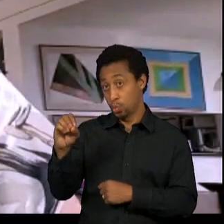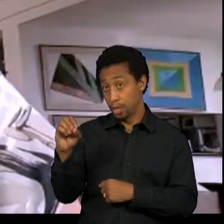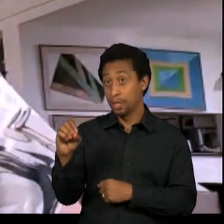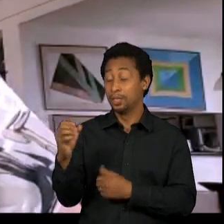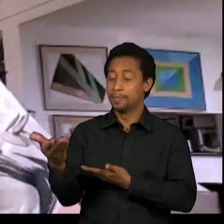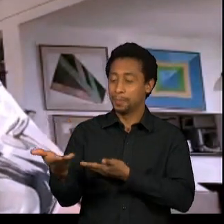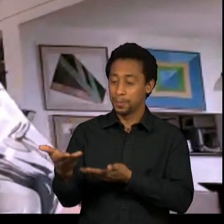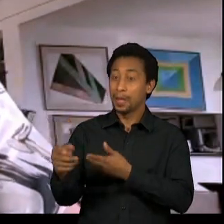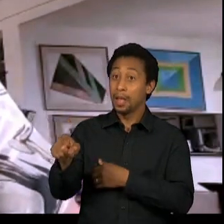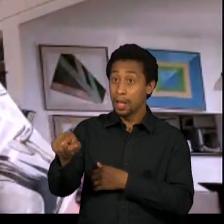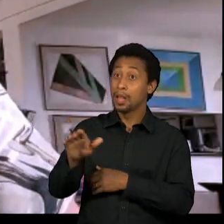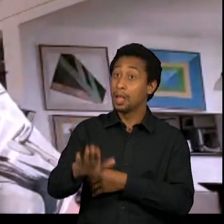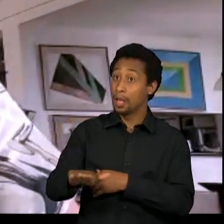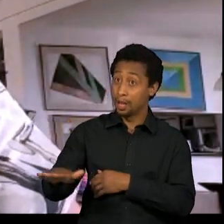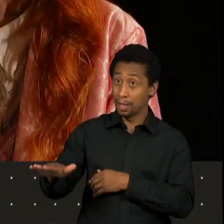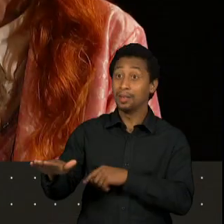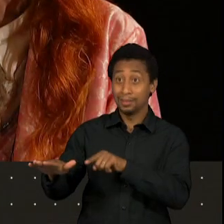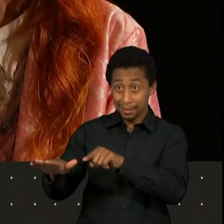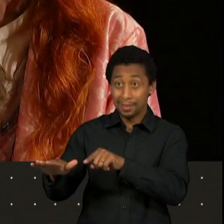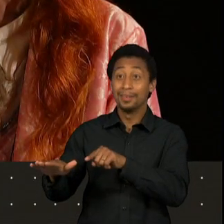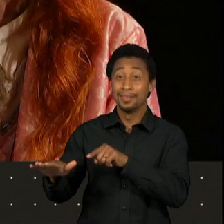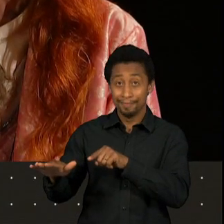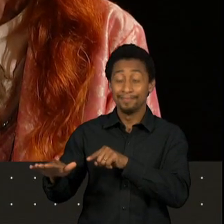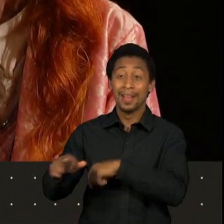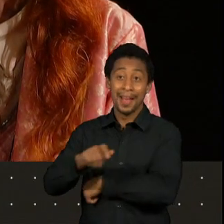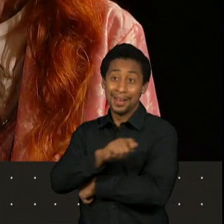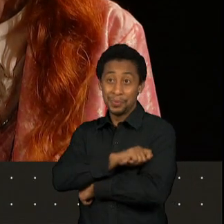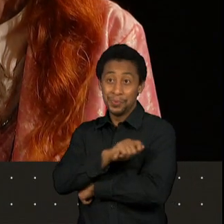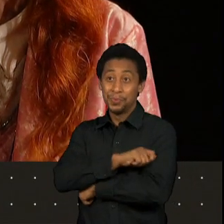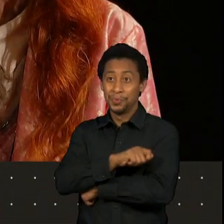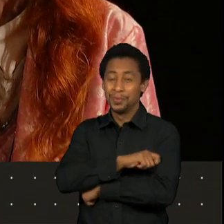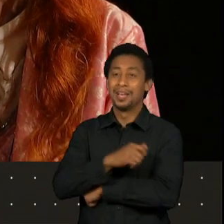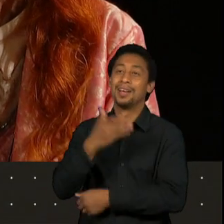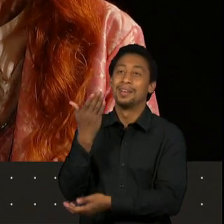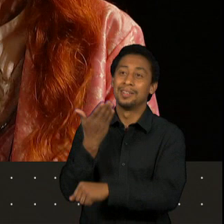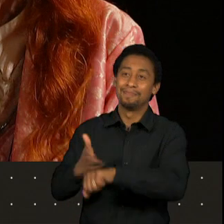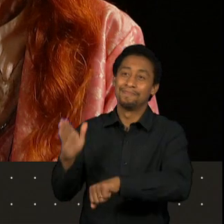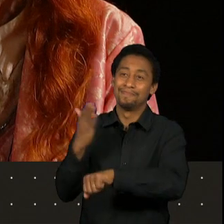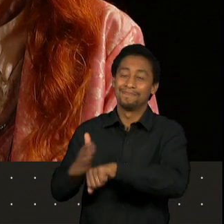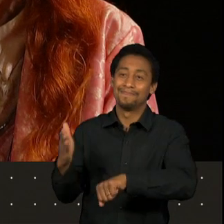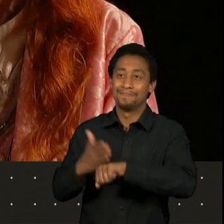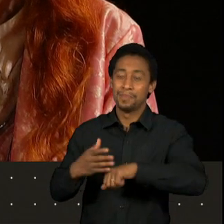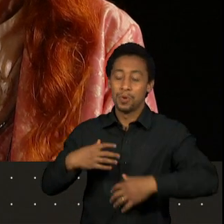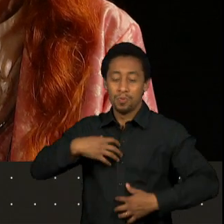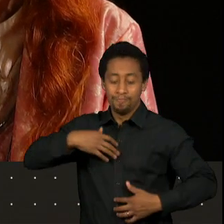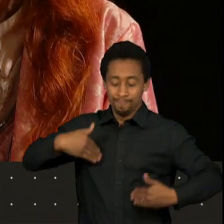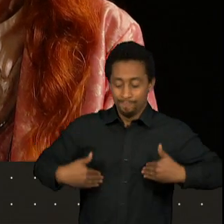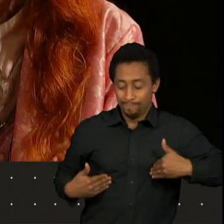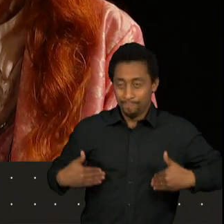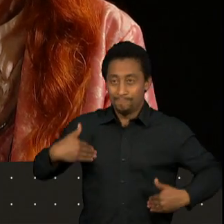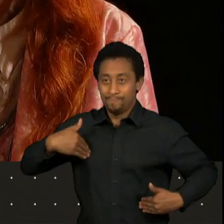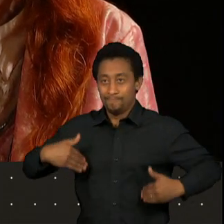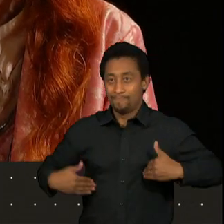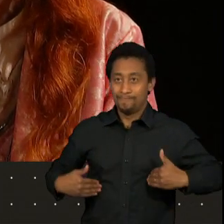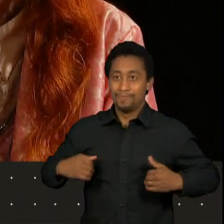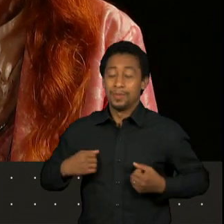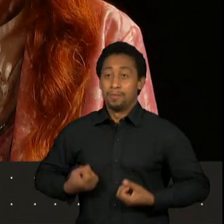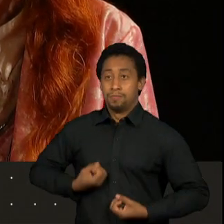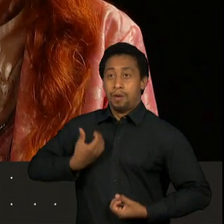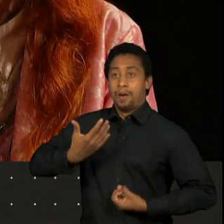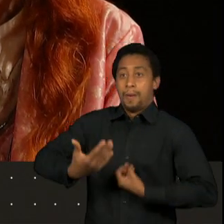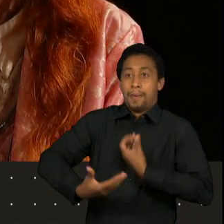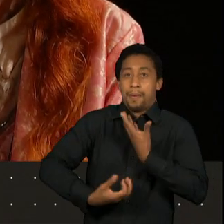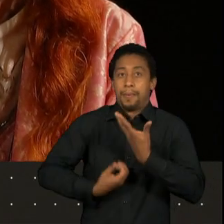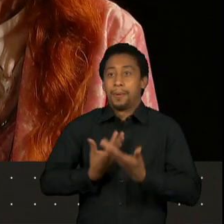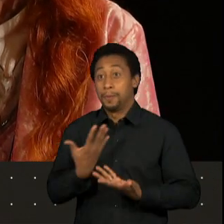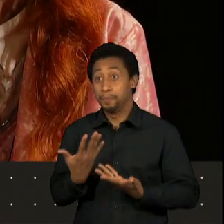minha aluna de expressão corporal e havia um ambiente cultural e artístico